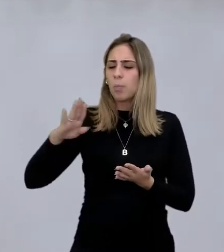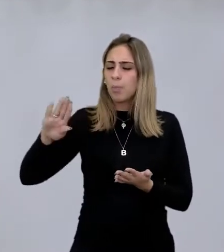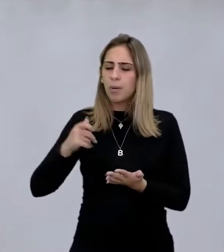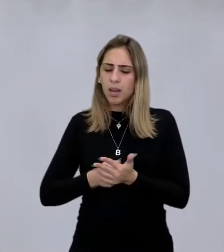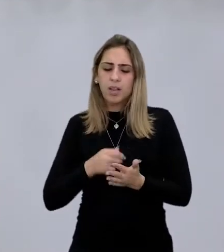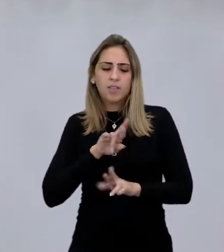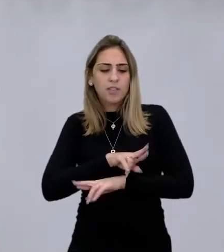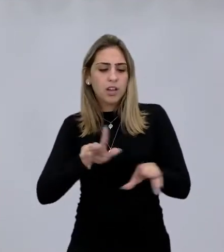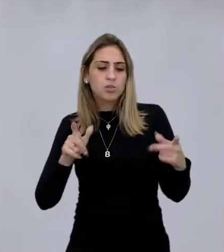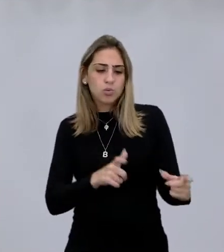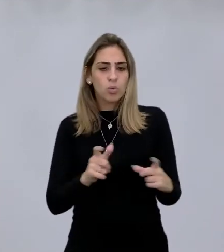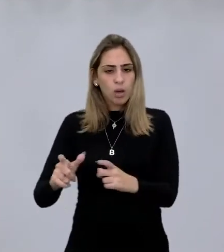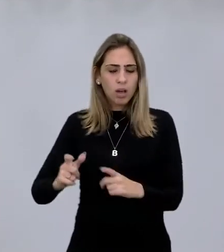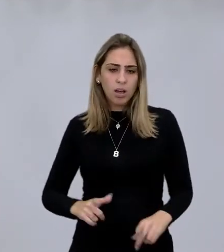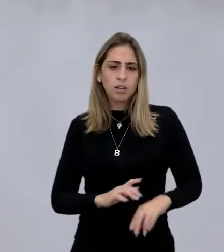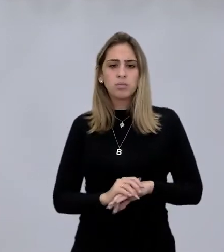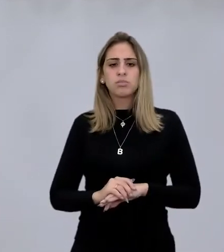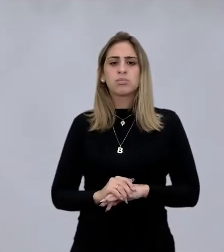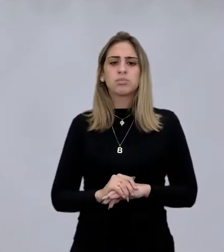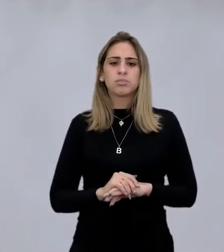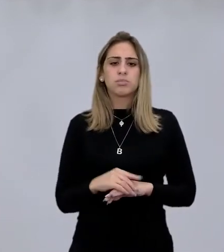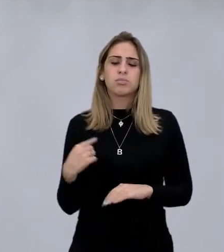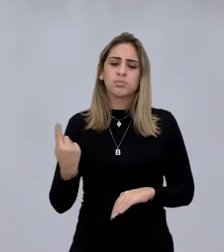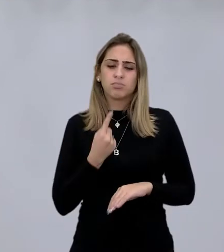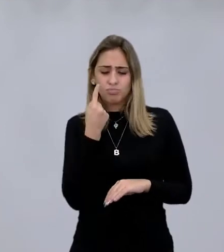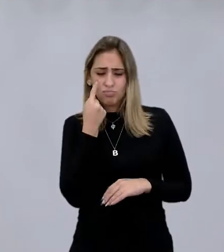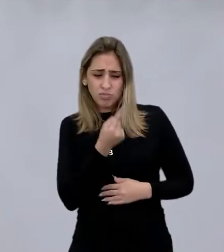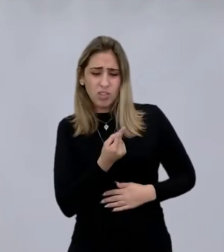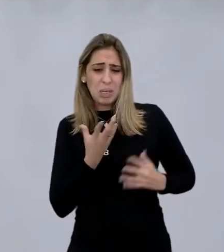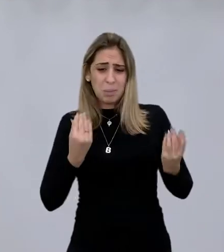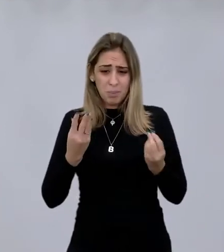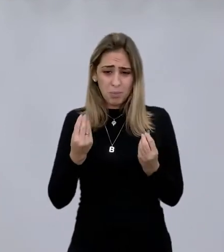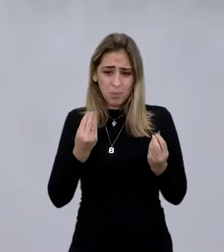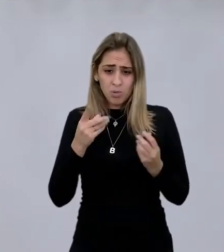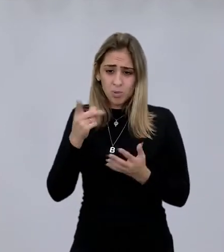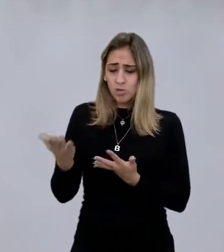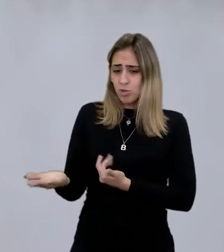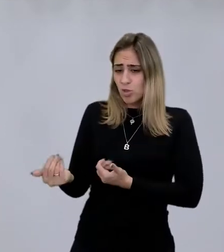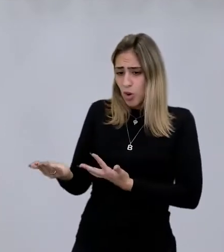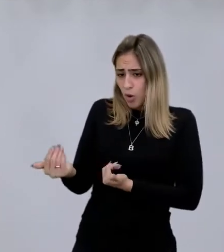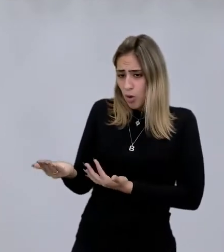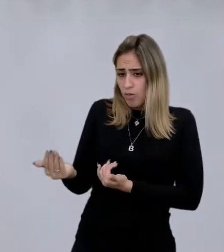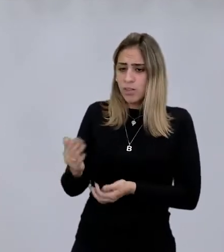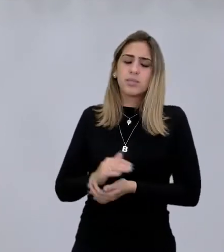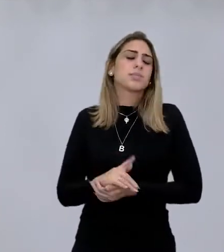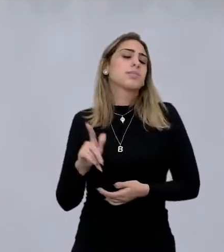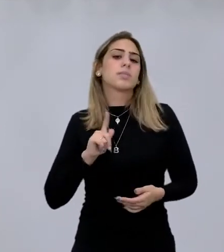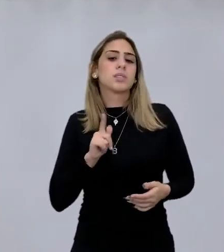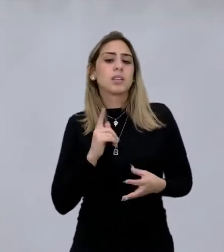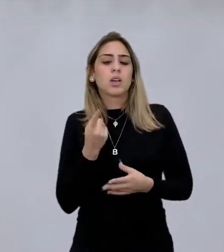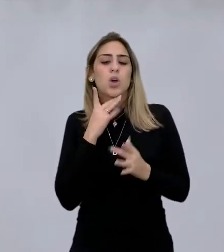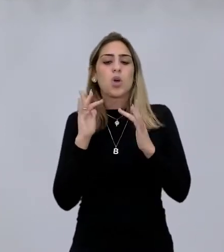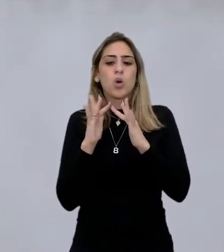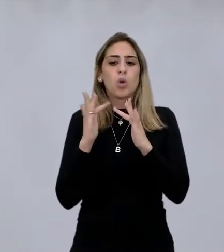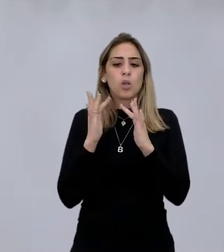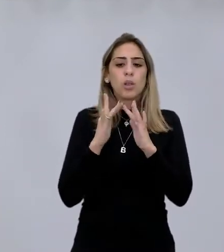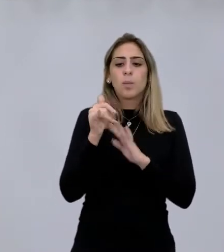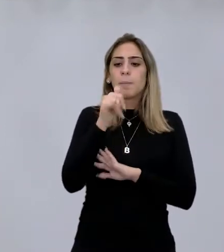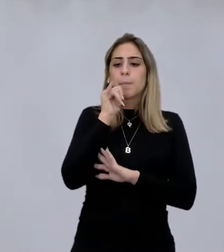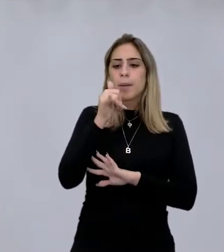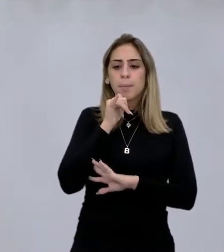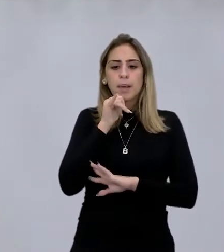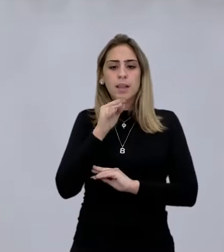né, estabelecimentos, que se a gente for olhar, muitos adolescentes e jovens têm contato com a bebida